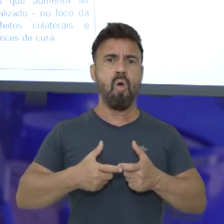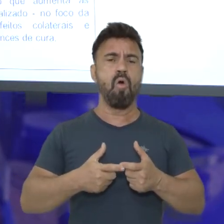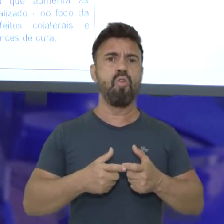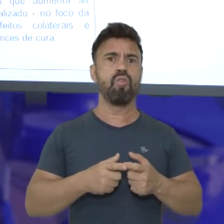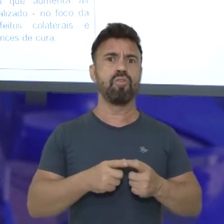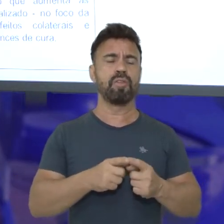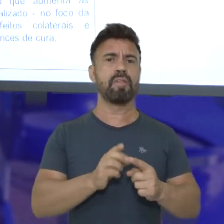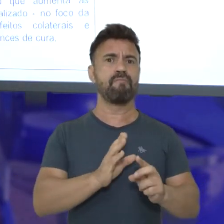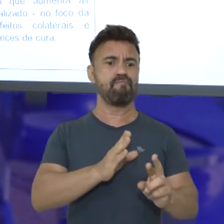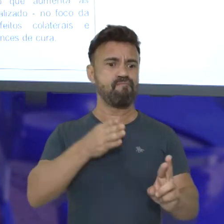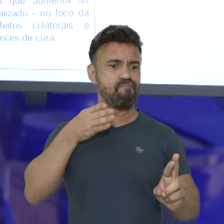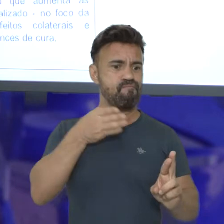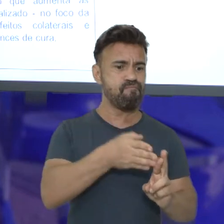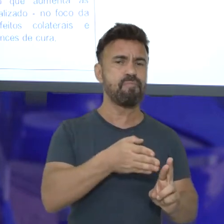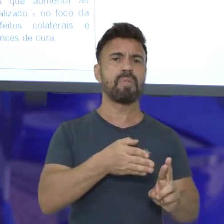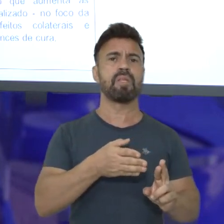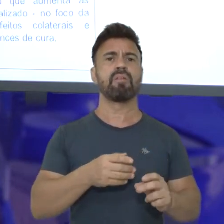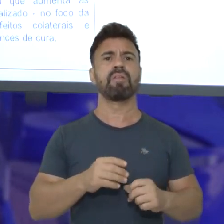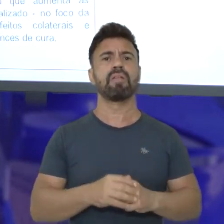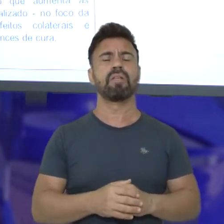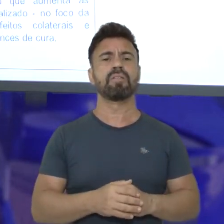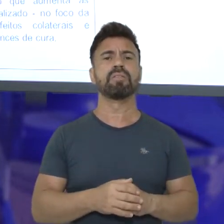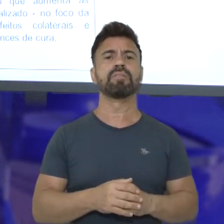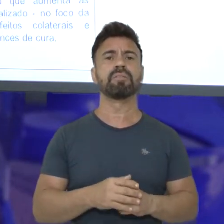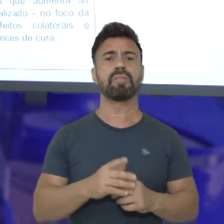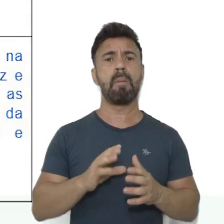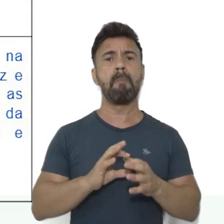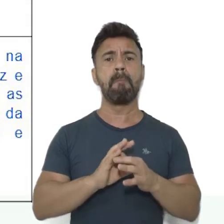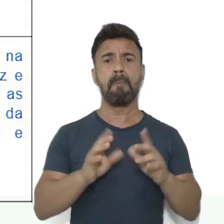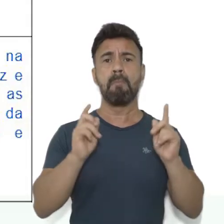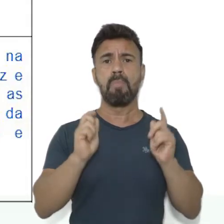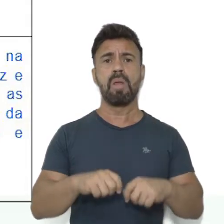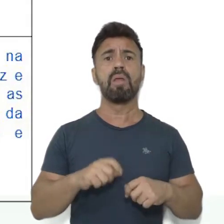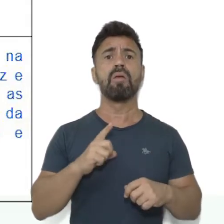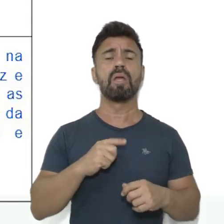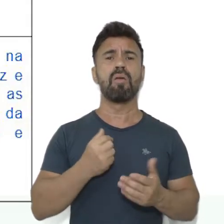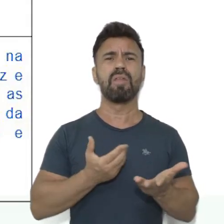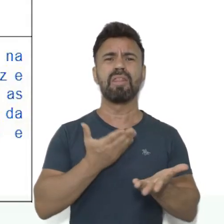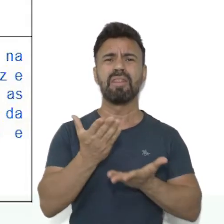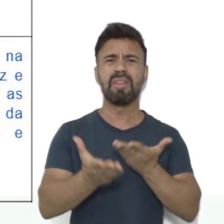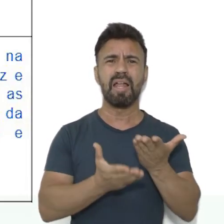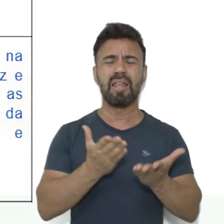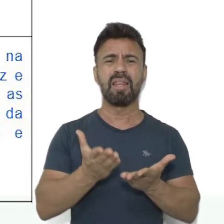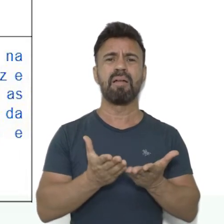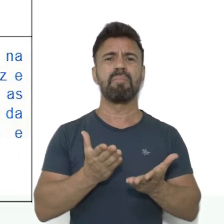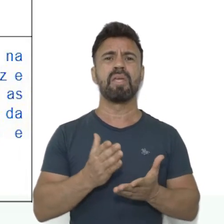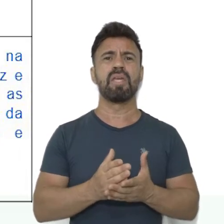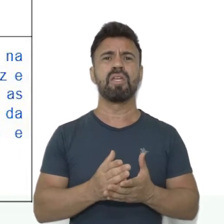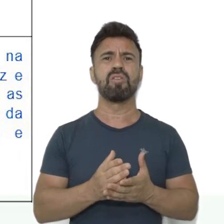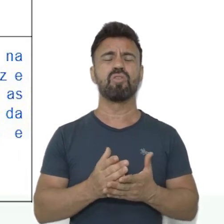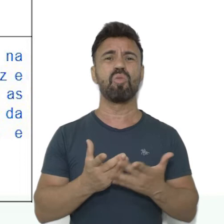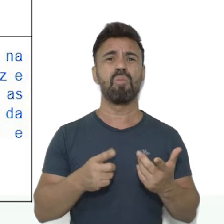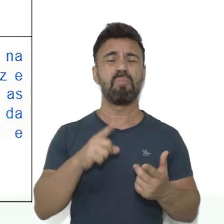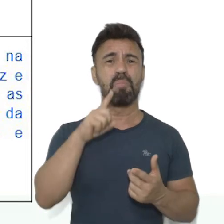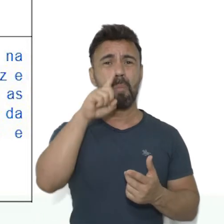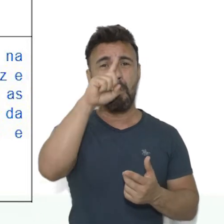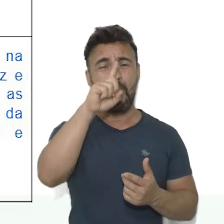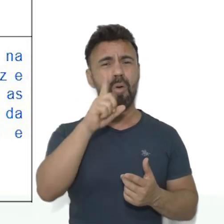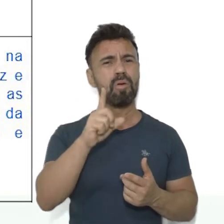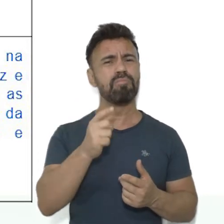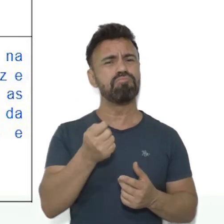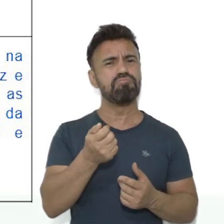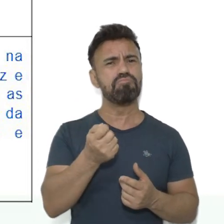no foco da doença. Isso permite com que o tratamento ele não seja tão invasivo, né? Não